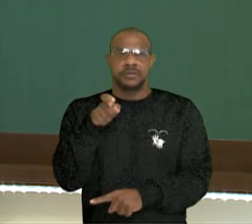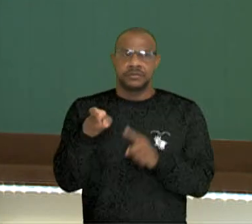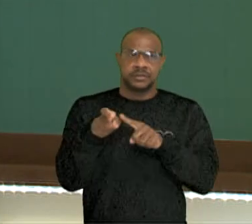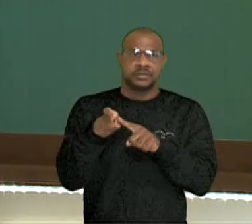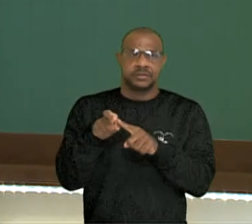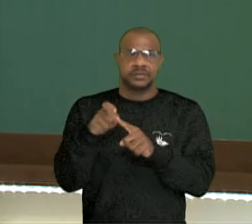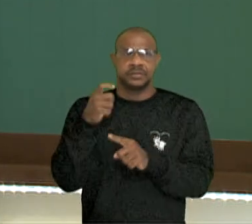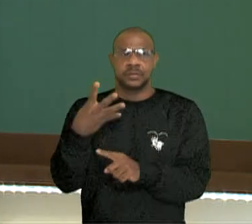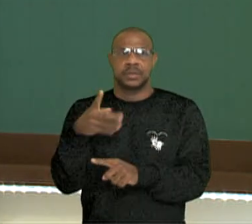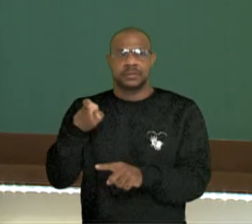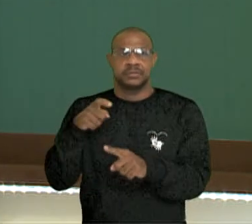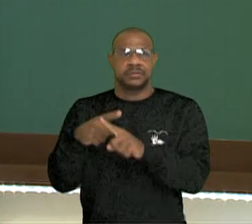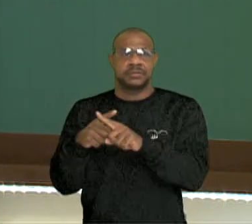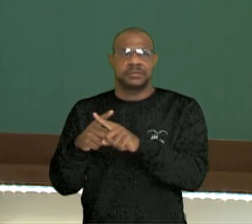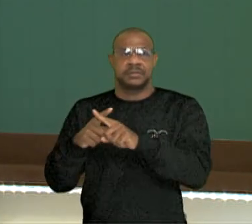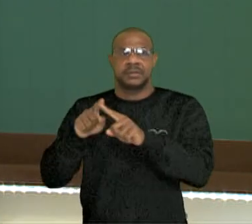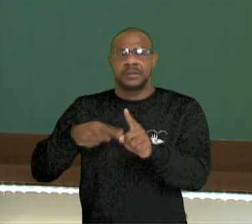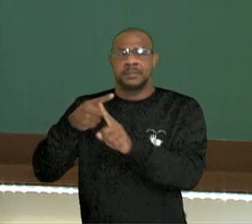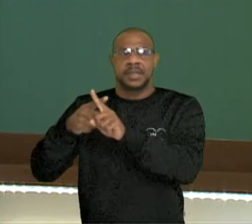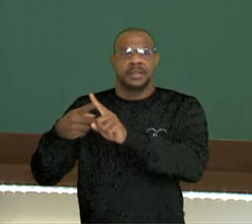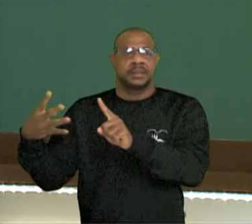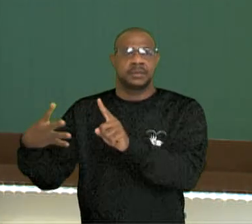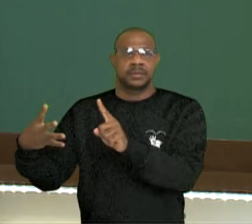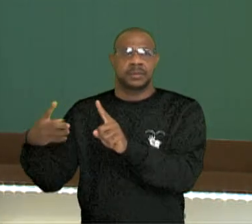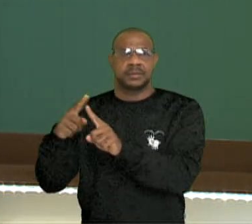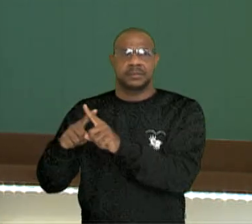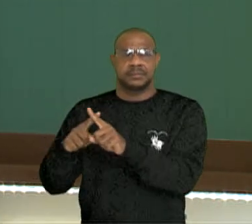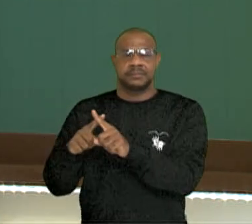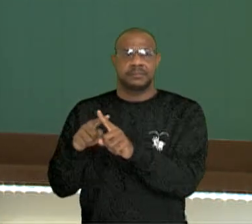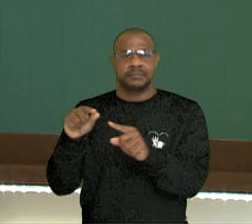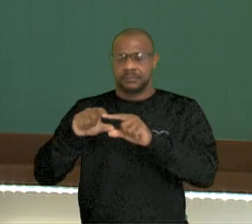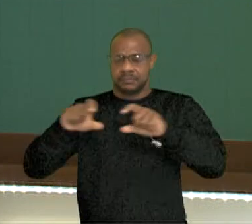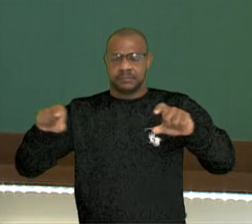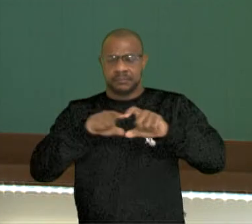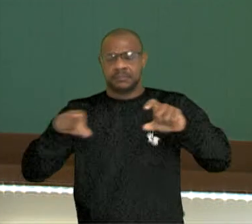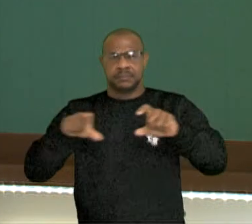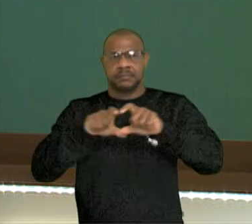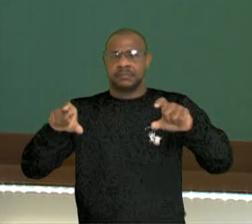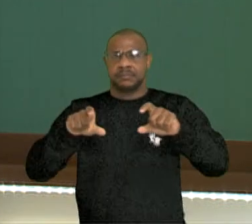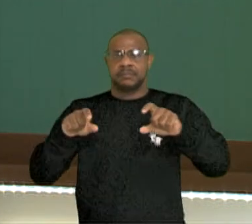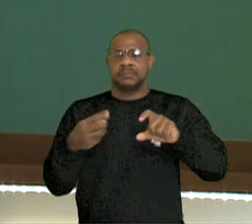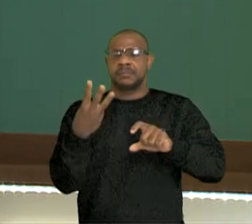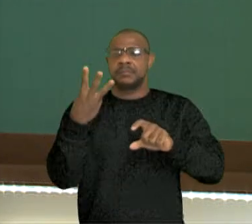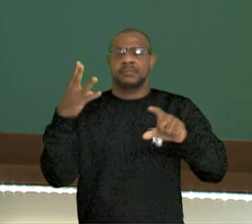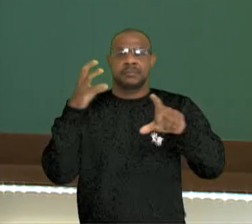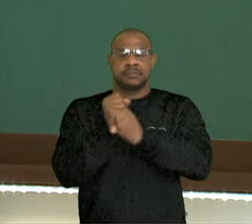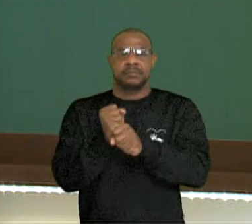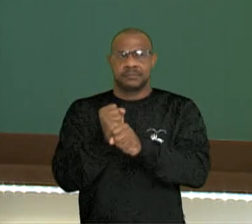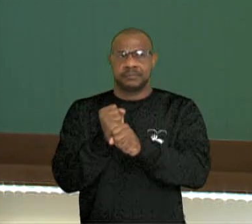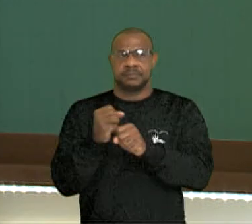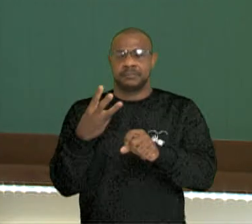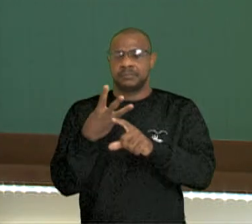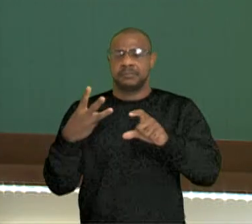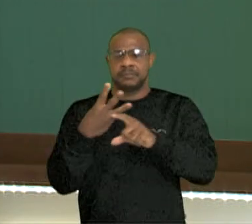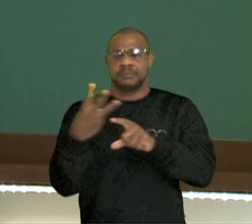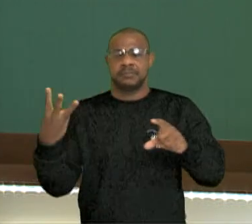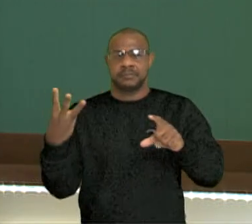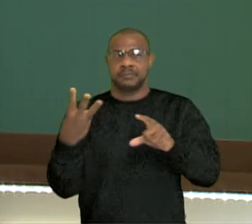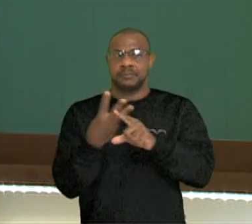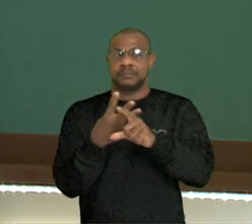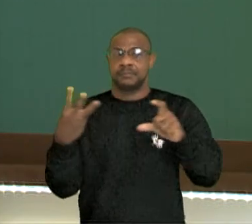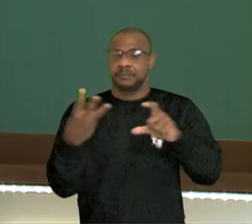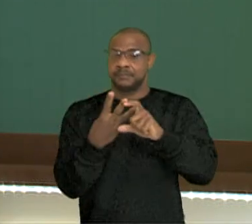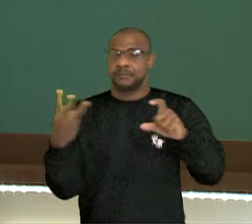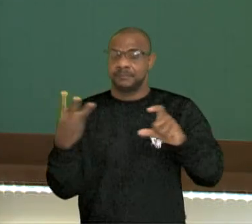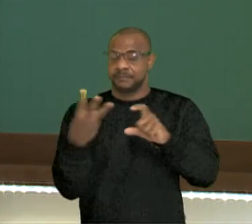quadrado do segundo termo, 4. Essa expressão aqui é chamada de trinômio quadrado perfeito. Legal, né? Olha essa segunda